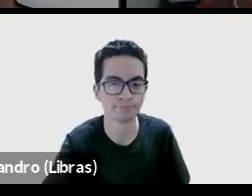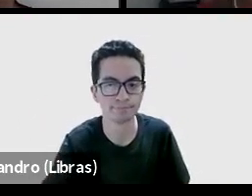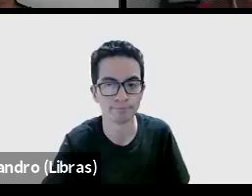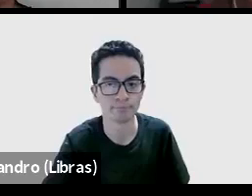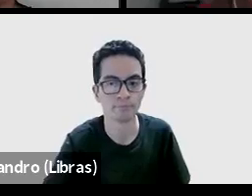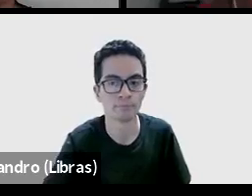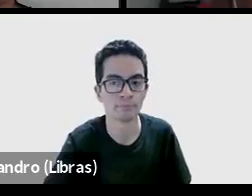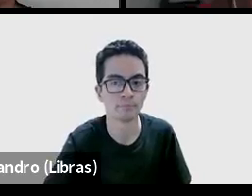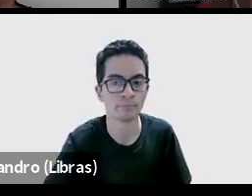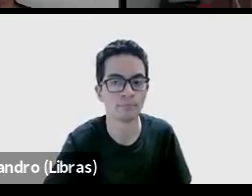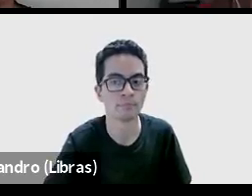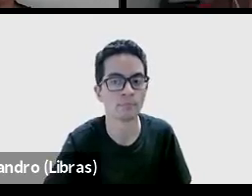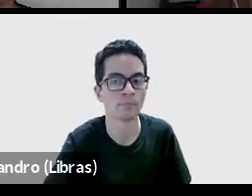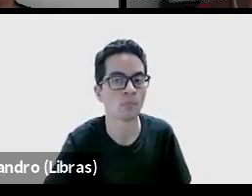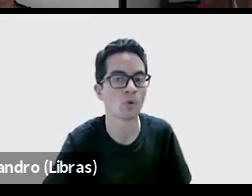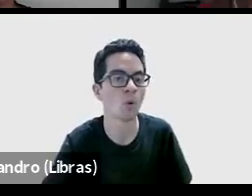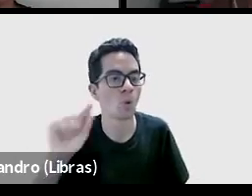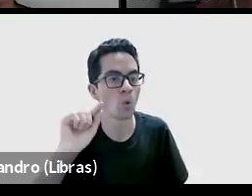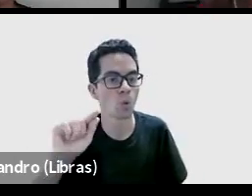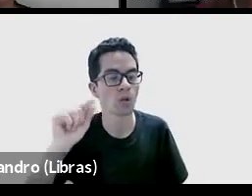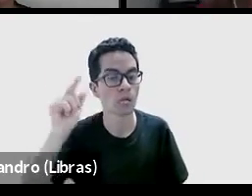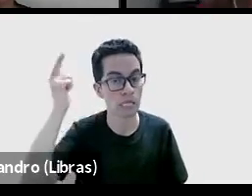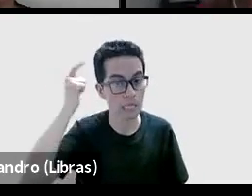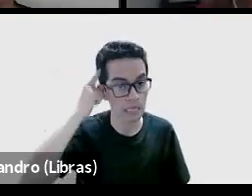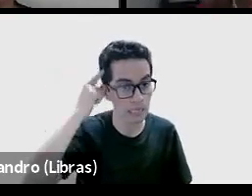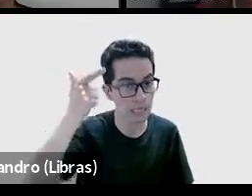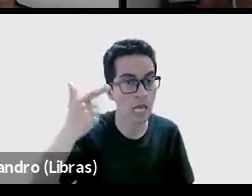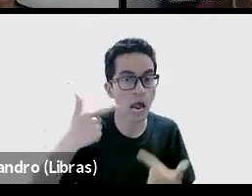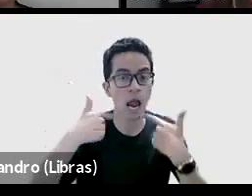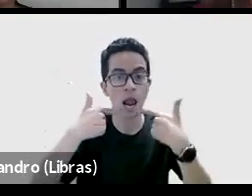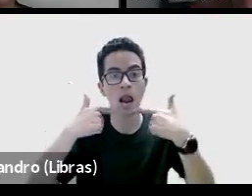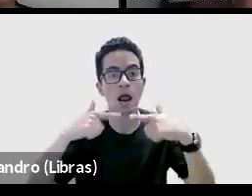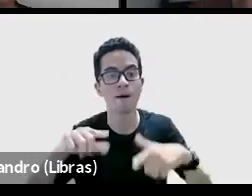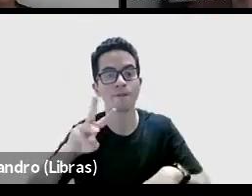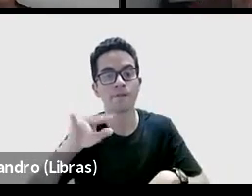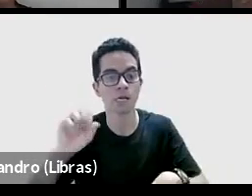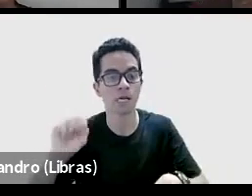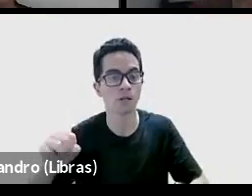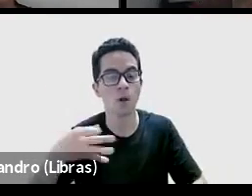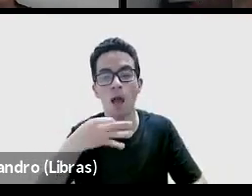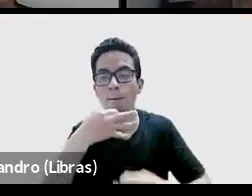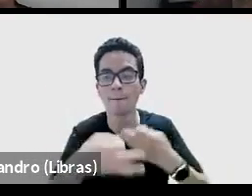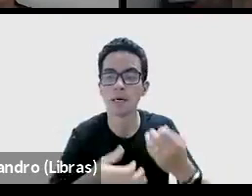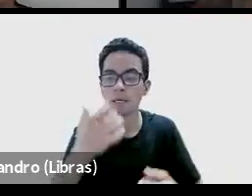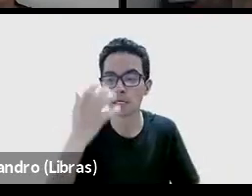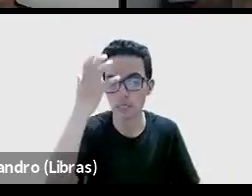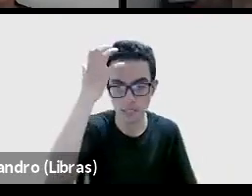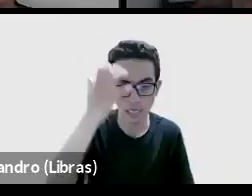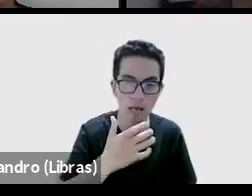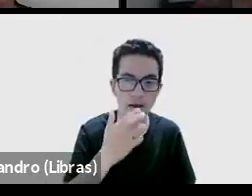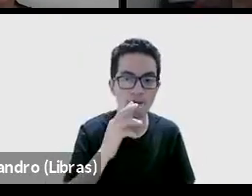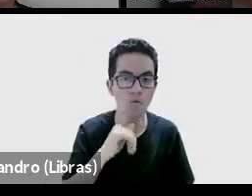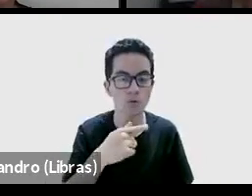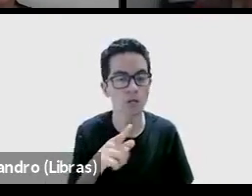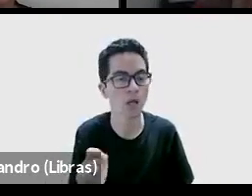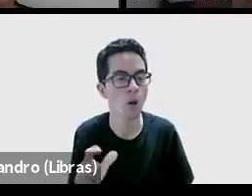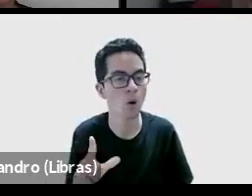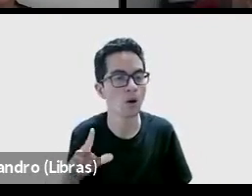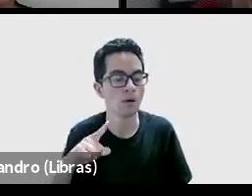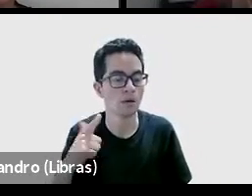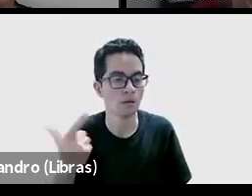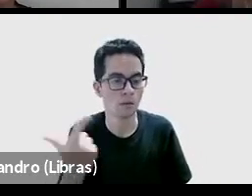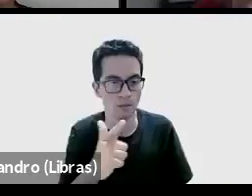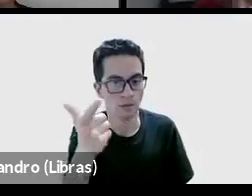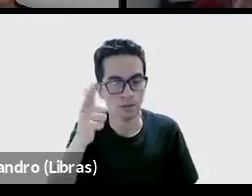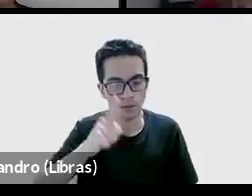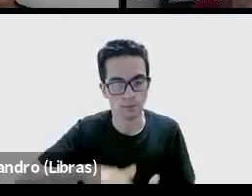falar das questões linguísticas por um viés crítico, pensando assim, não funcional, né? Assim, você